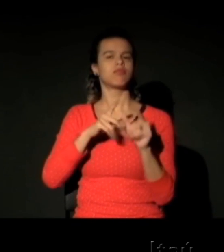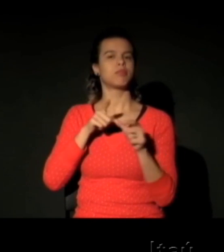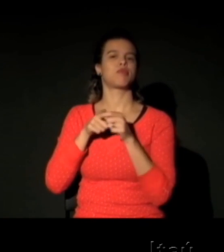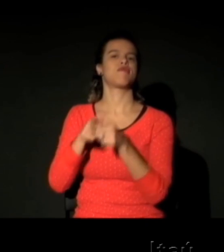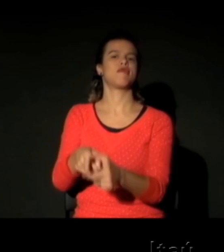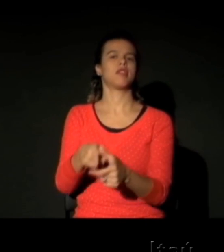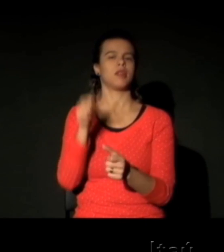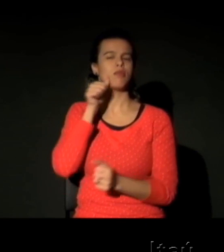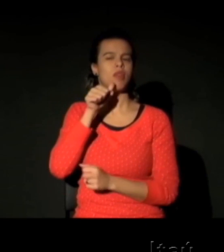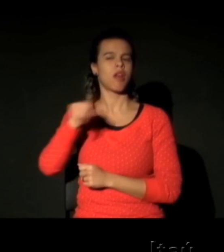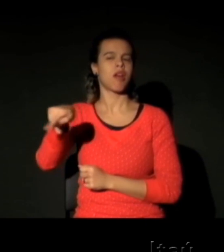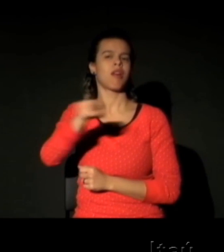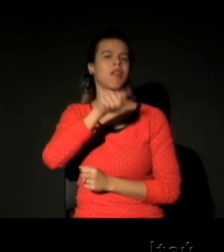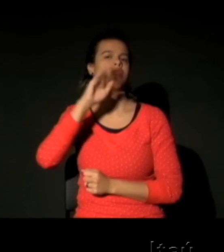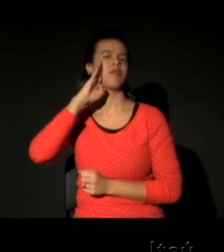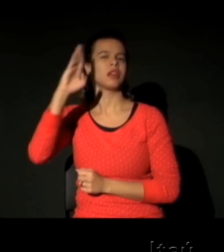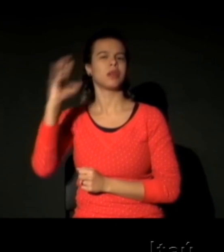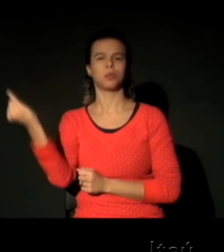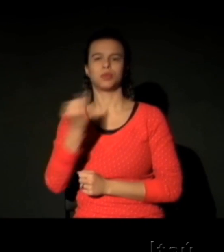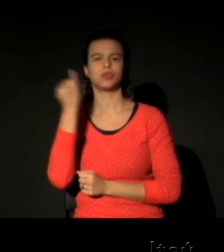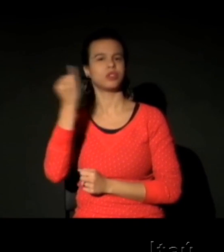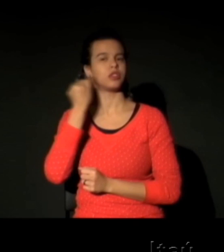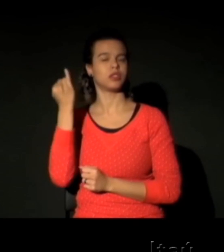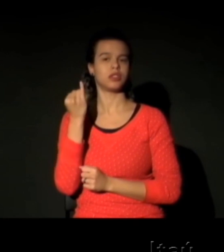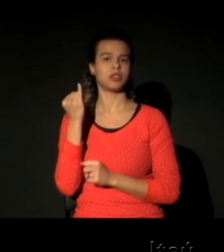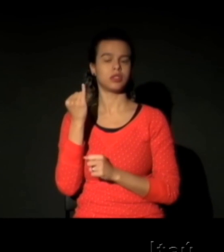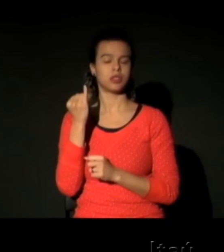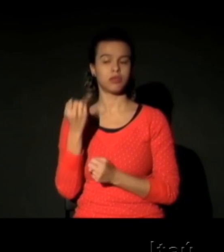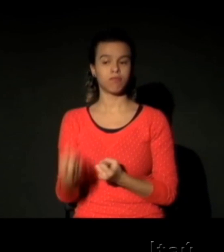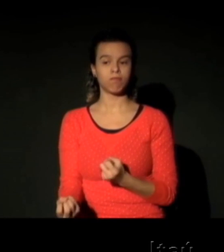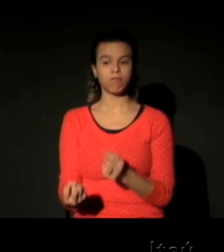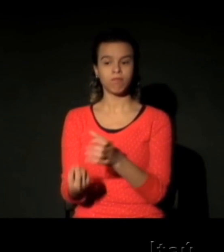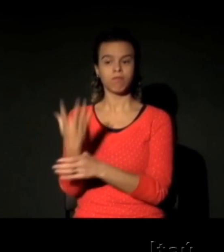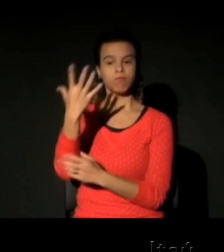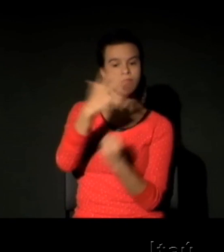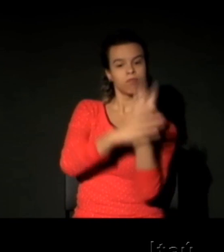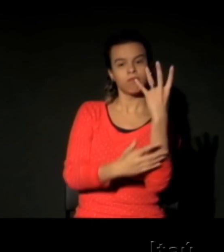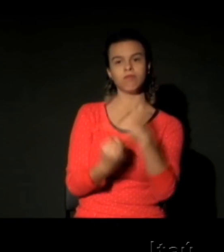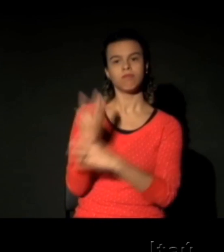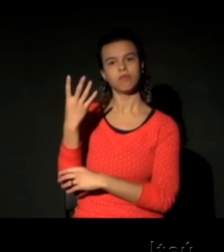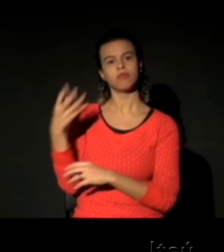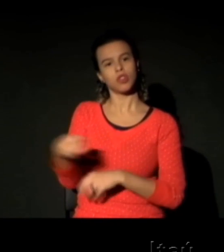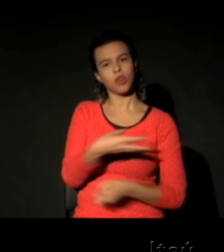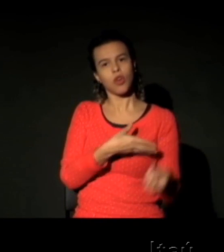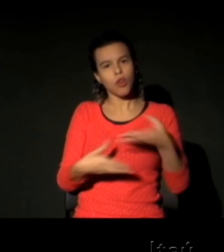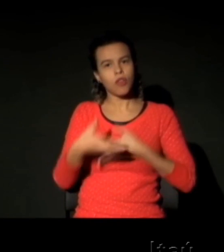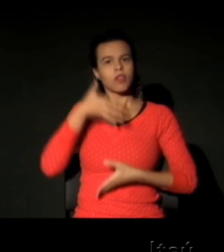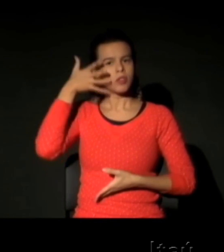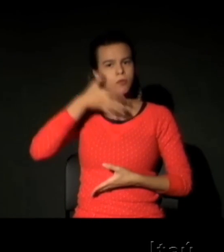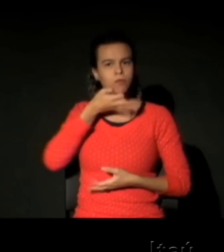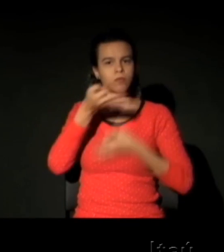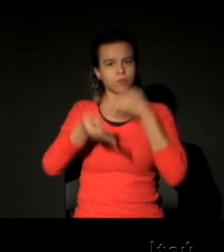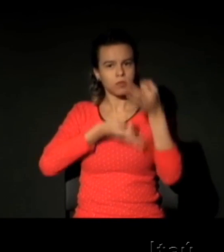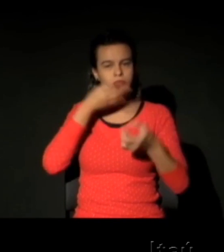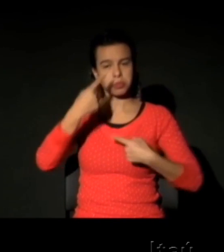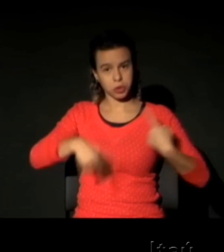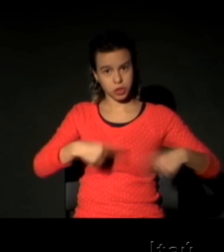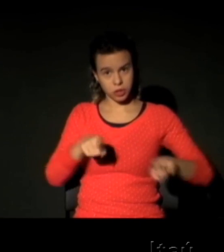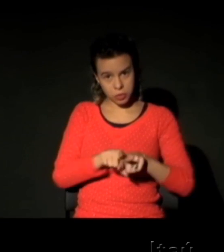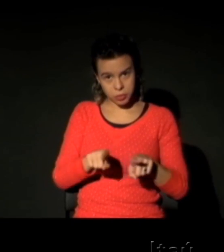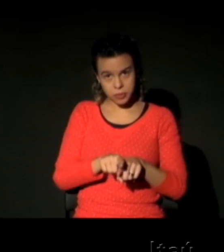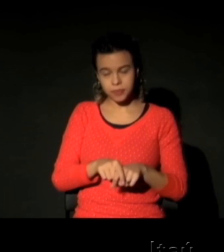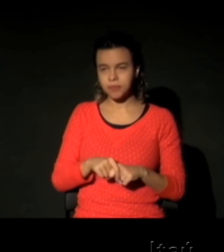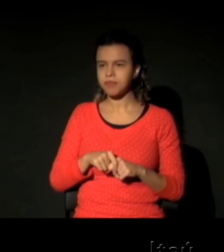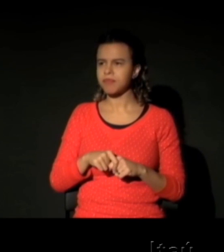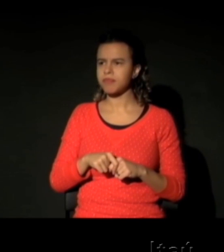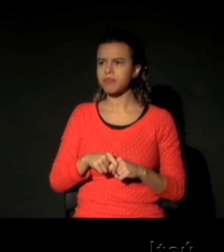um uma um papel fundamental né nessa emergência desses novos sujeitos de discurso novos sujeitos né Eh político e aí